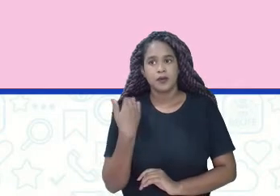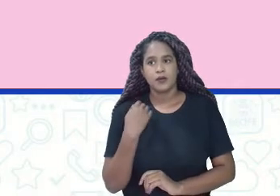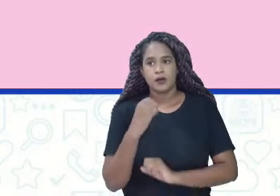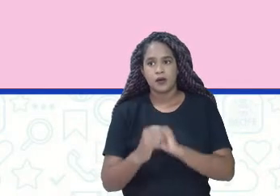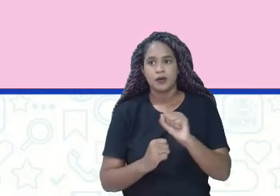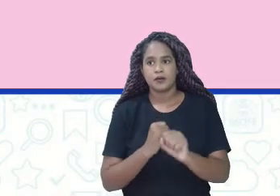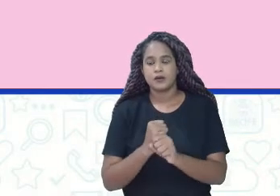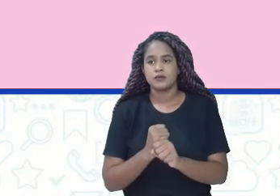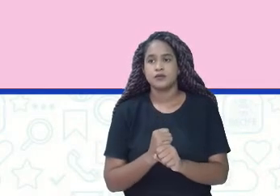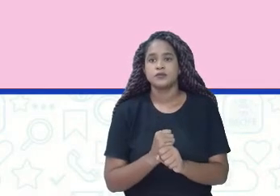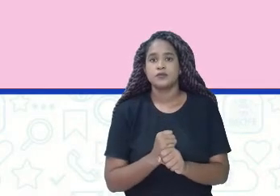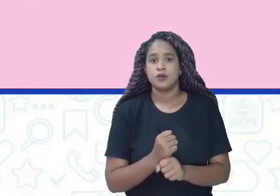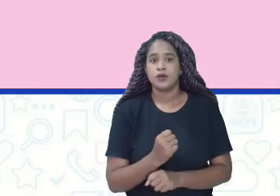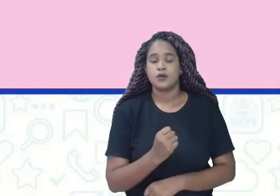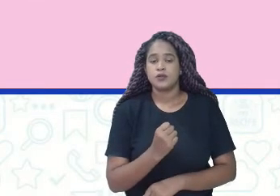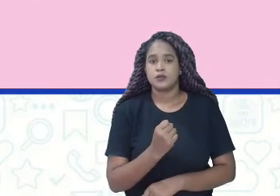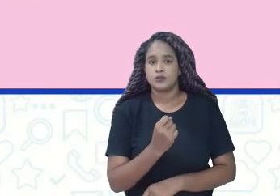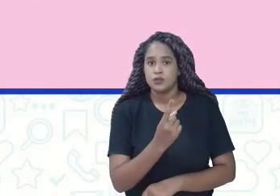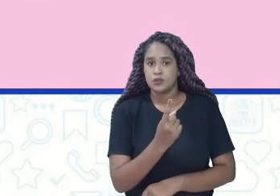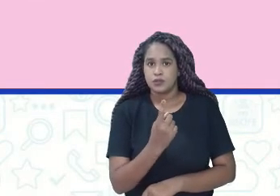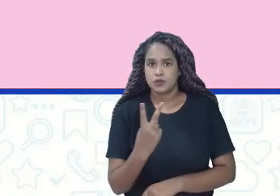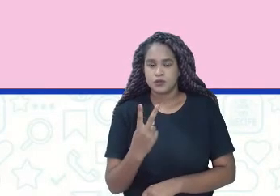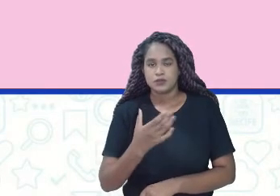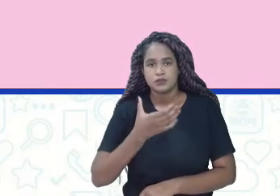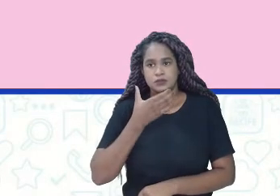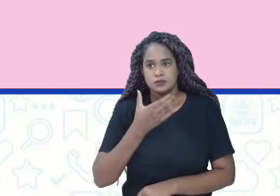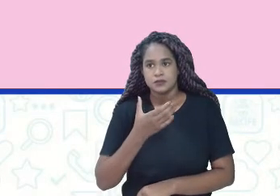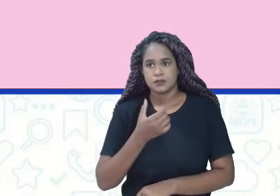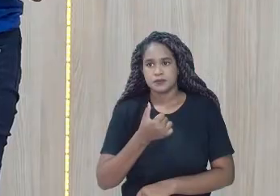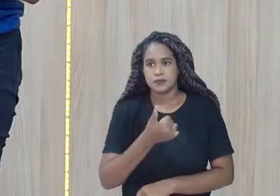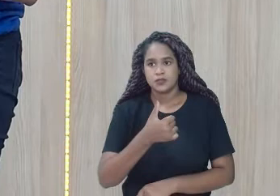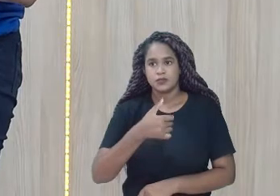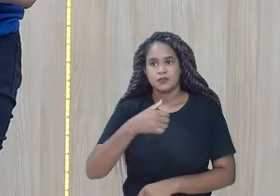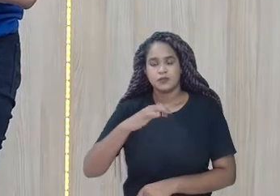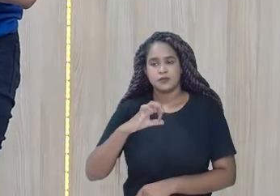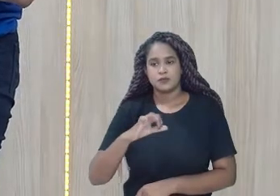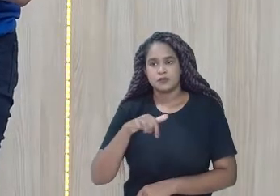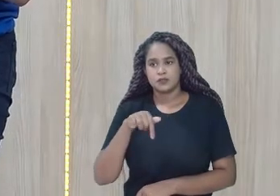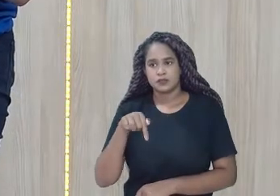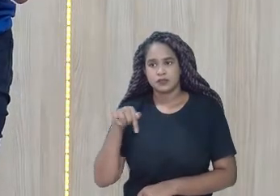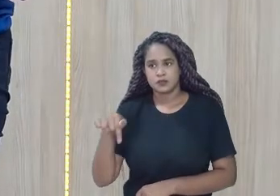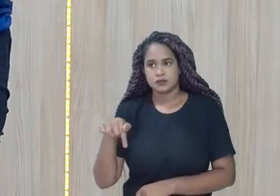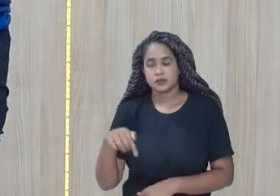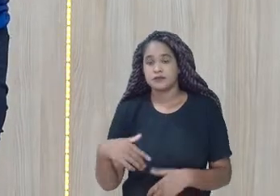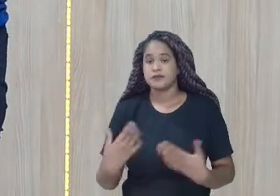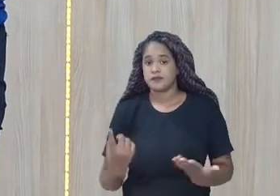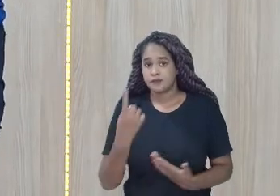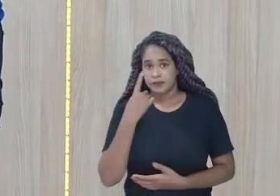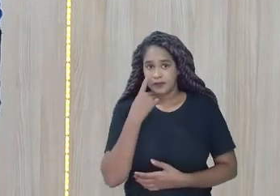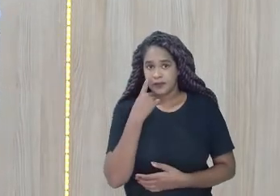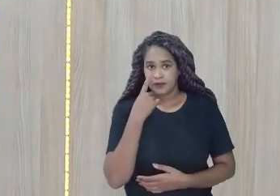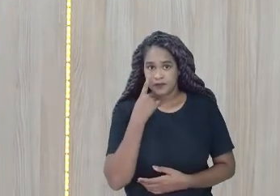Mas observe, de uma doença que deteriorou rapidamente. Observem que foi